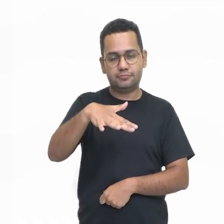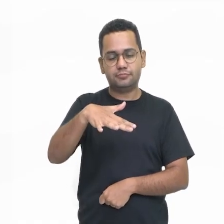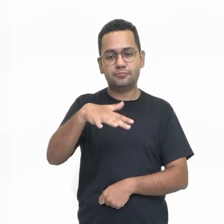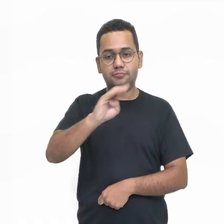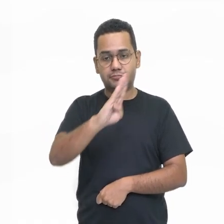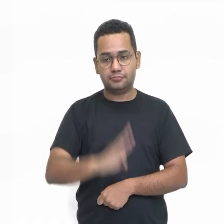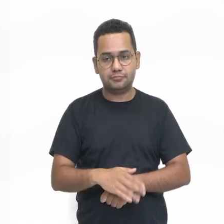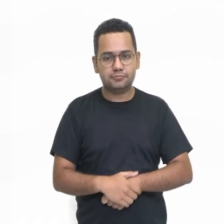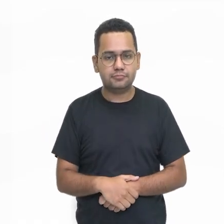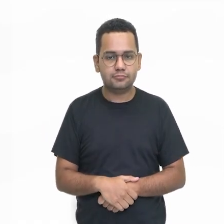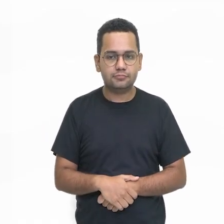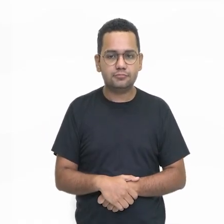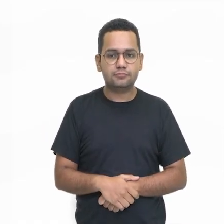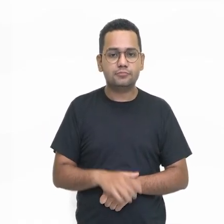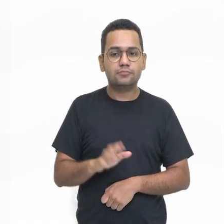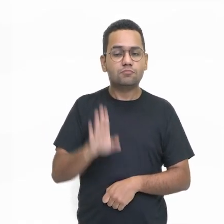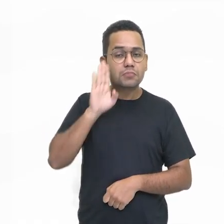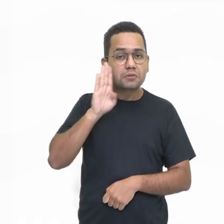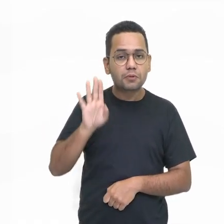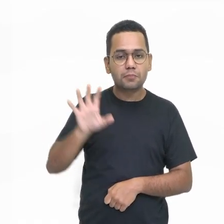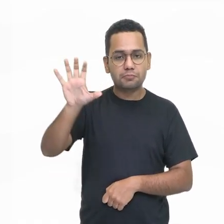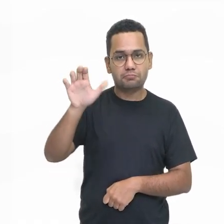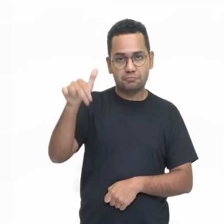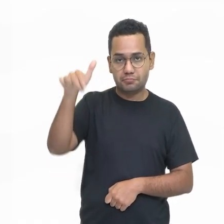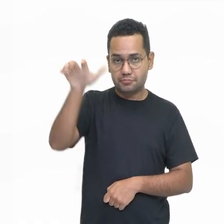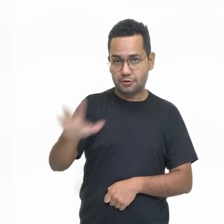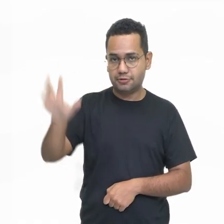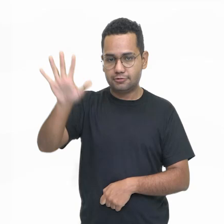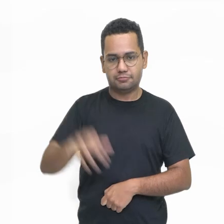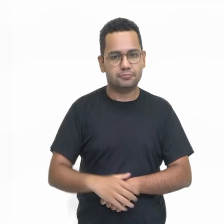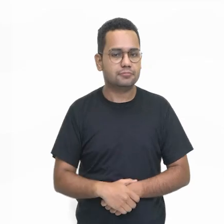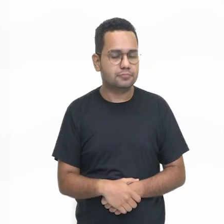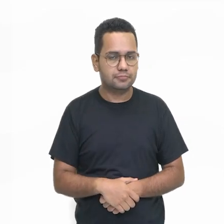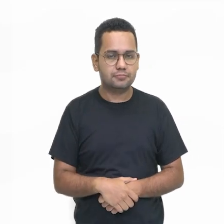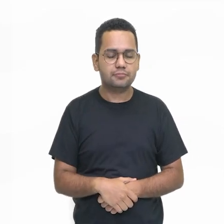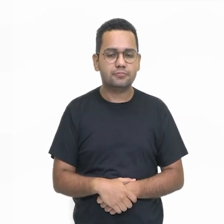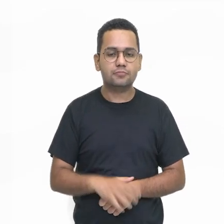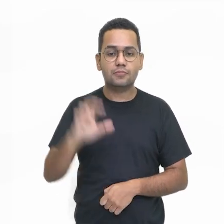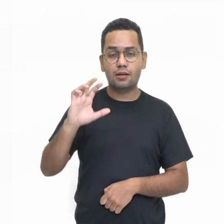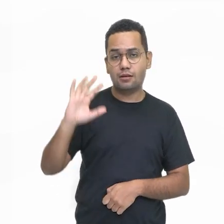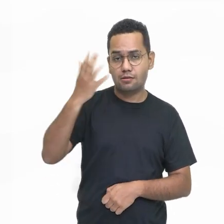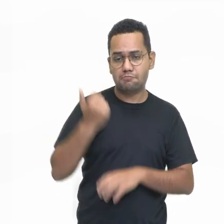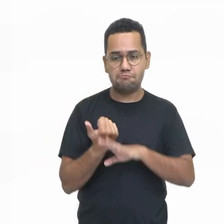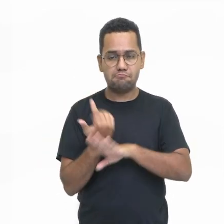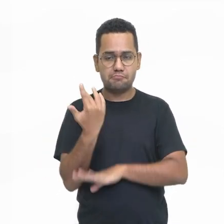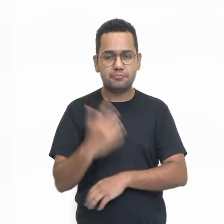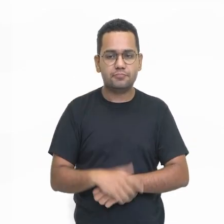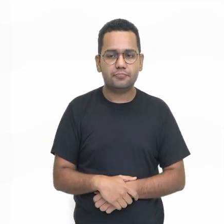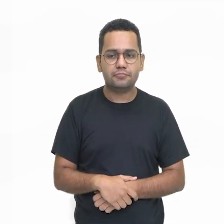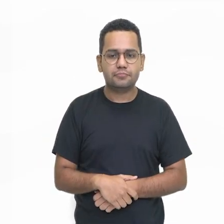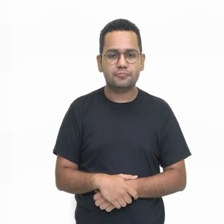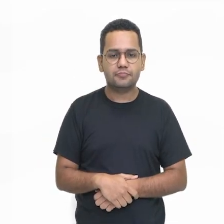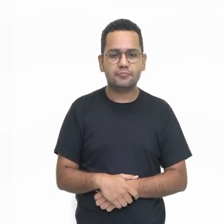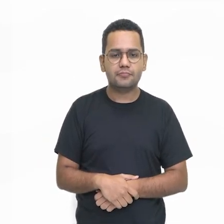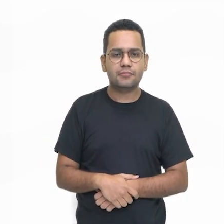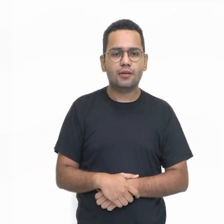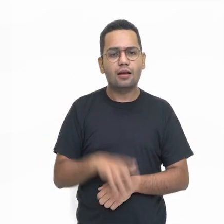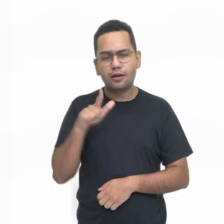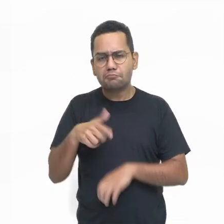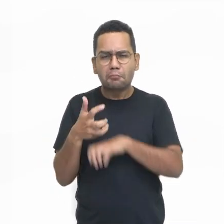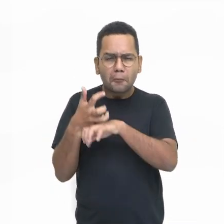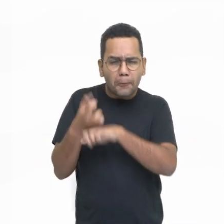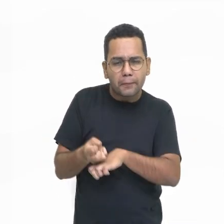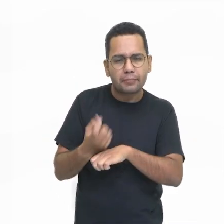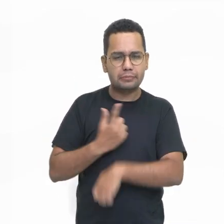nacional, predominante na região Nordeste, como eu falei para vocês. O clima e vegetação, as características, o clima é